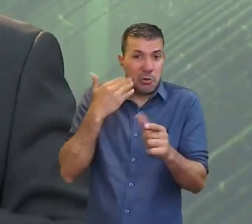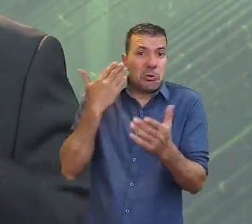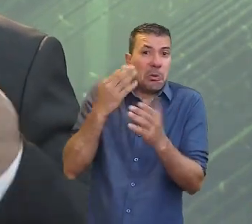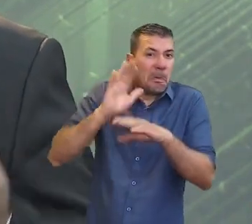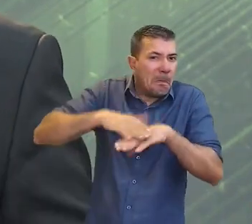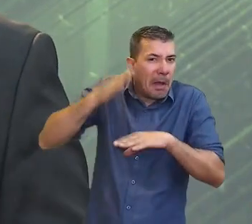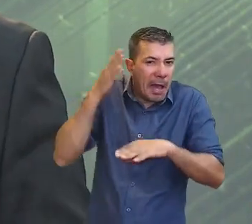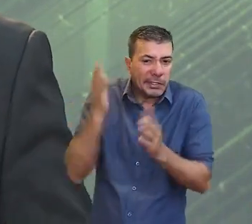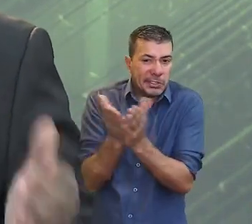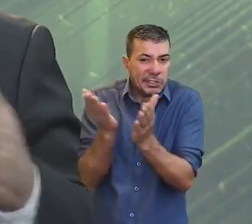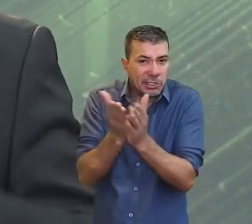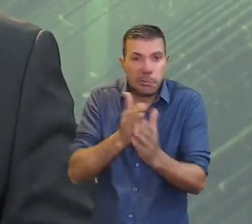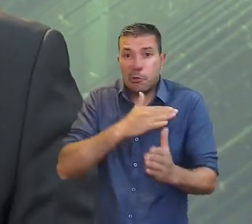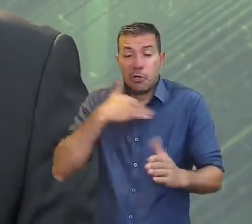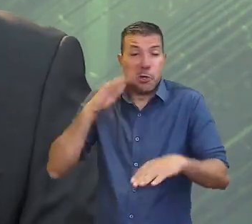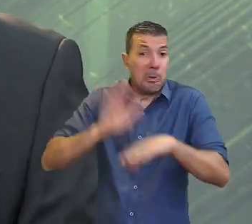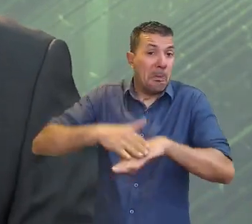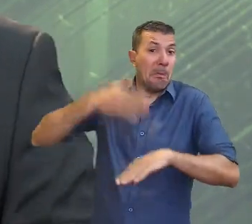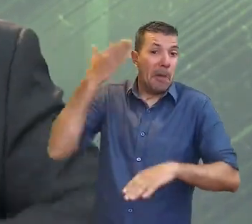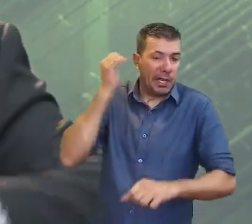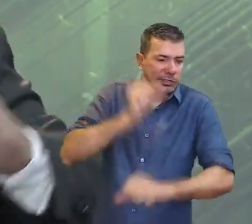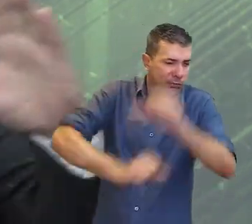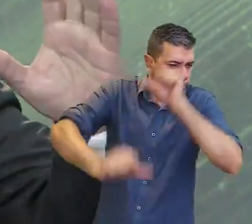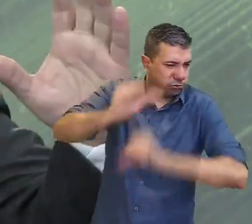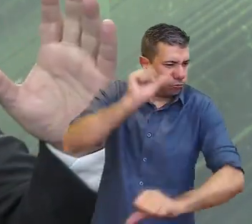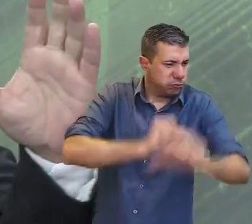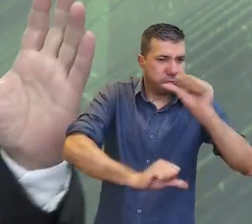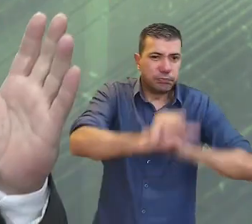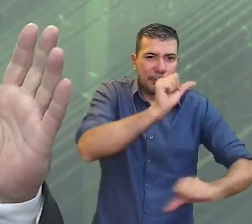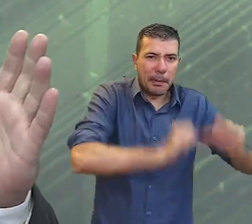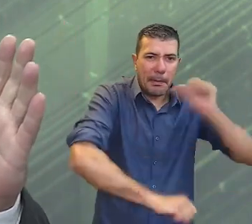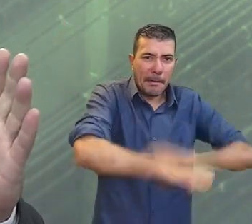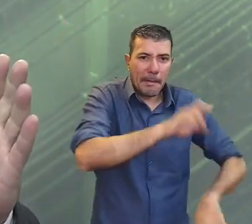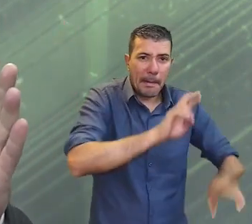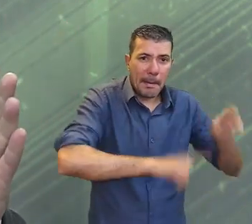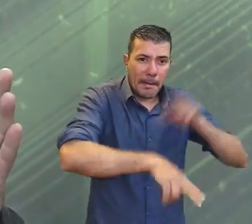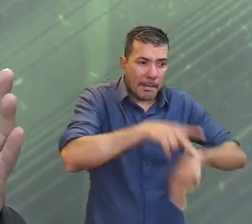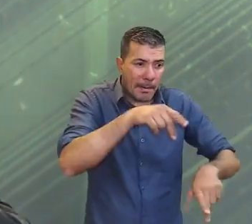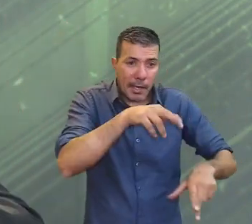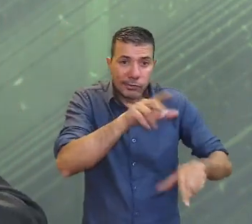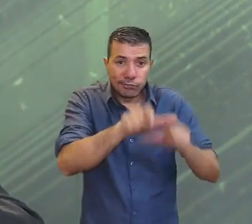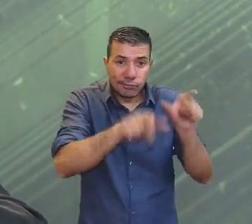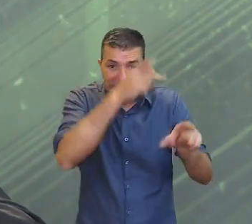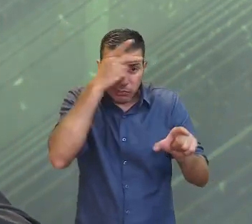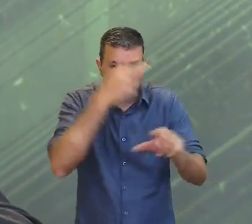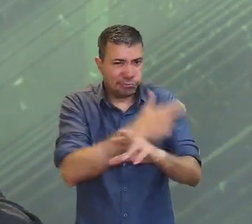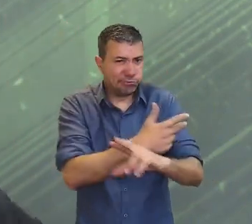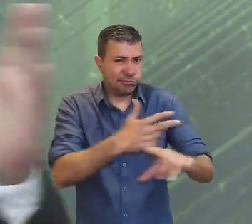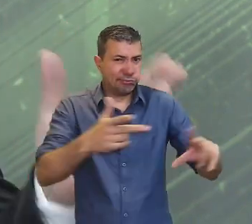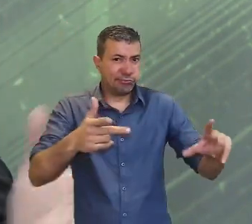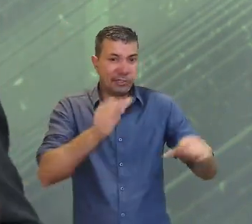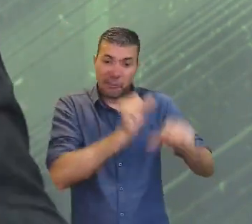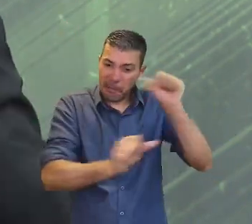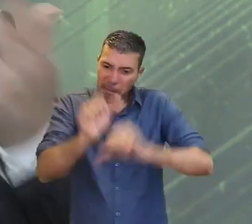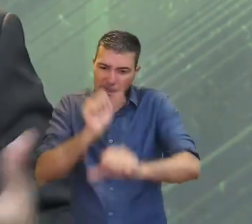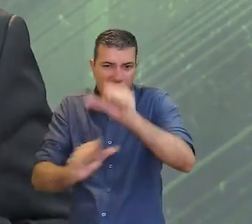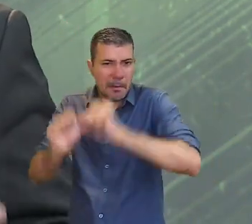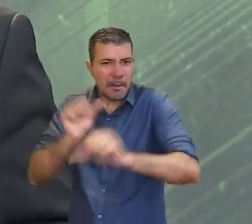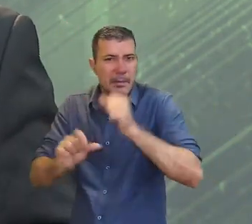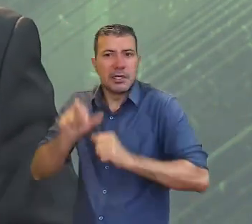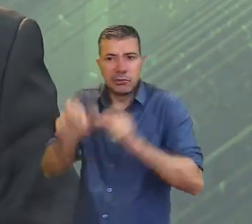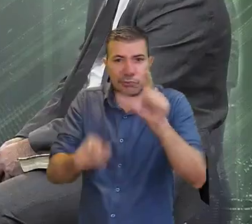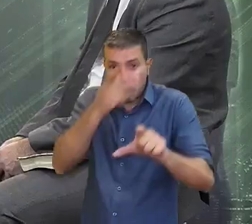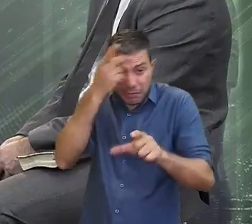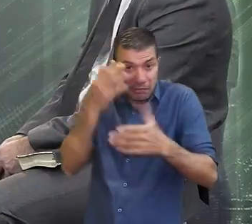morriam, mais era o número dos novos conversos, e com isso, nós sabemos que no primeiro século ali, o cristianismo, ele avançava e ganhava